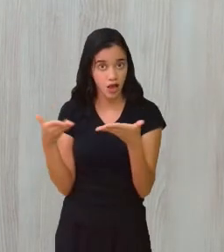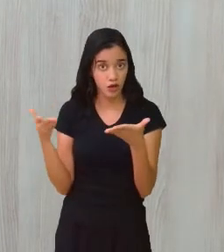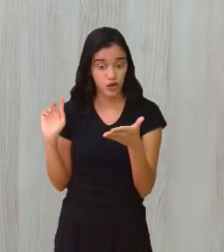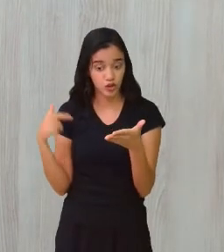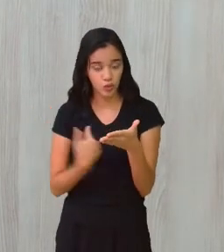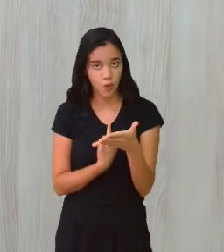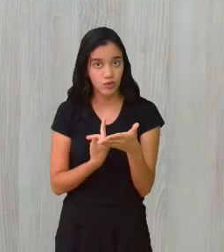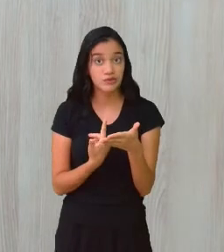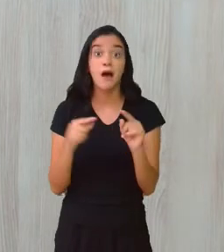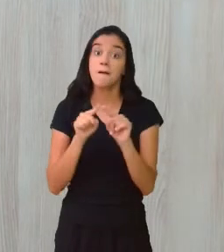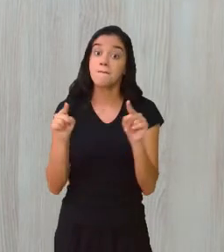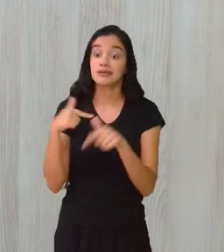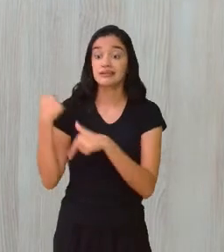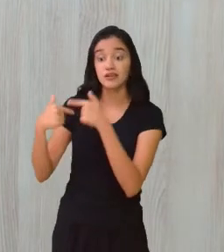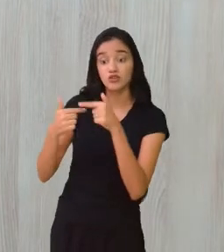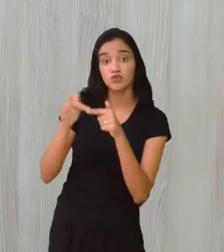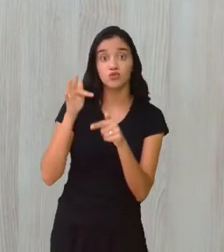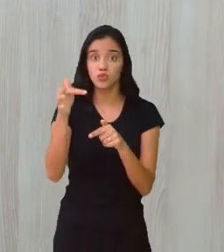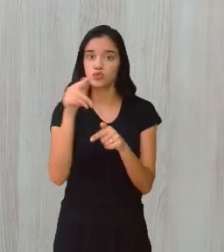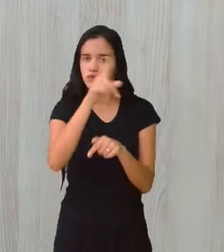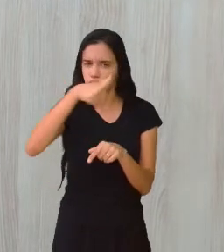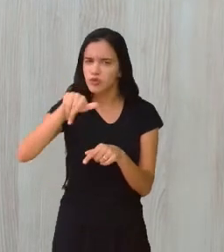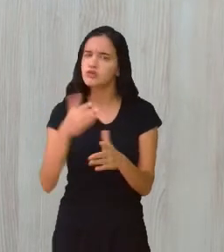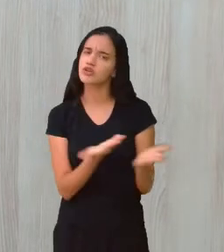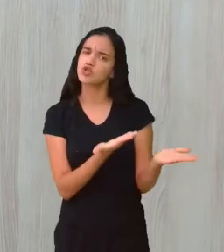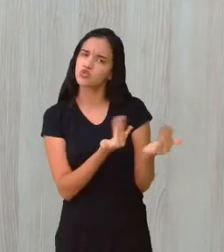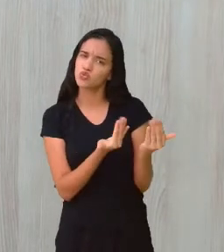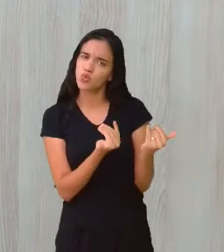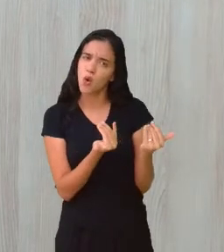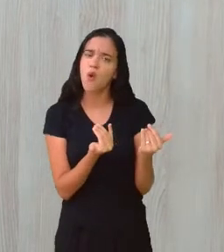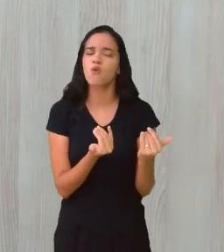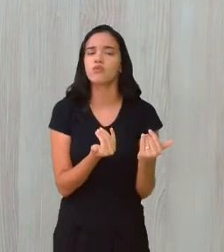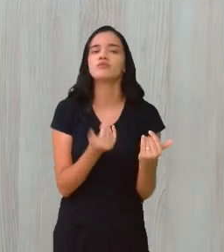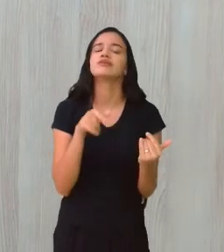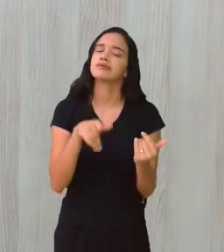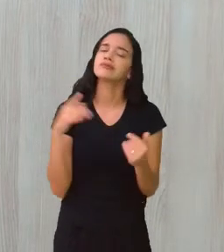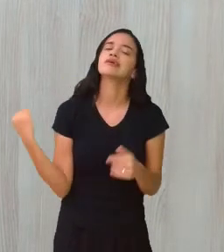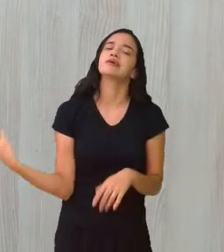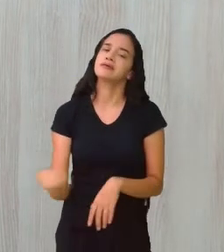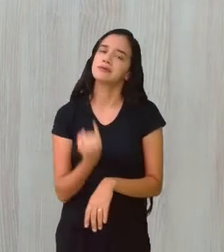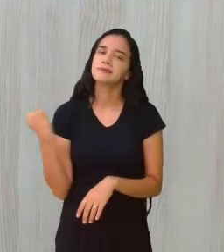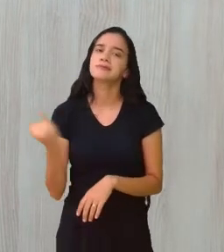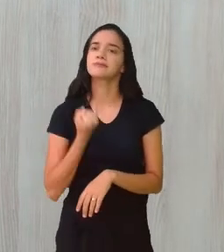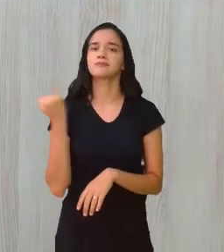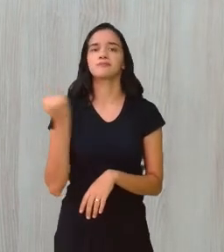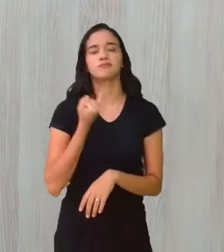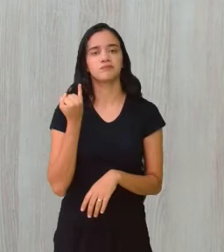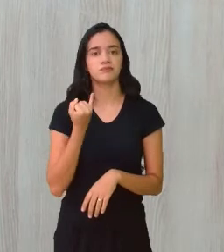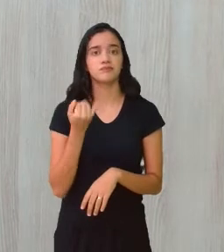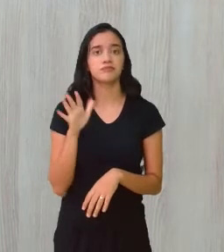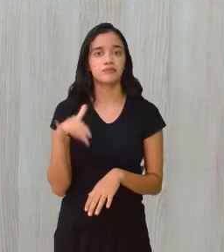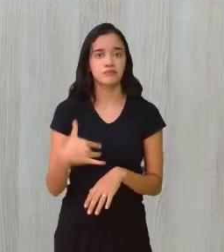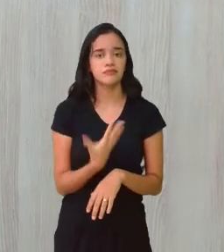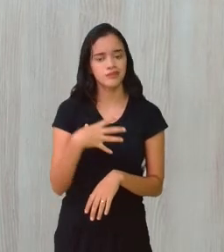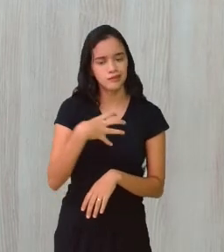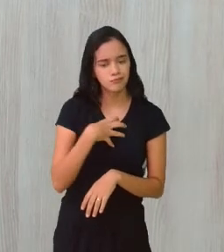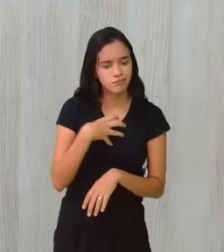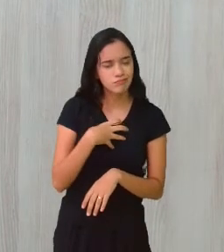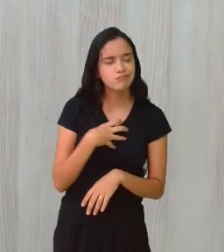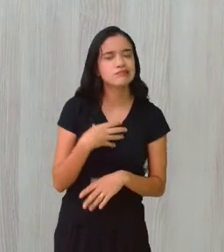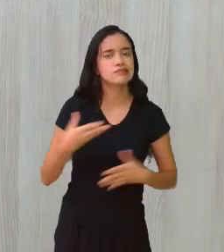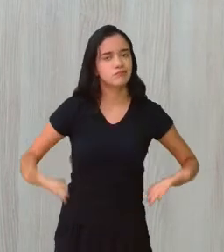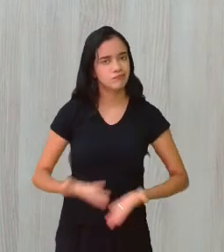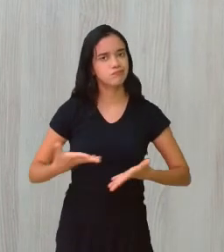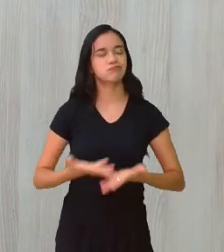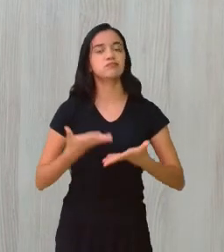nossa, como as futuras. E vocês, né, enquanto jovens, adolescentes, é importante, né, estar se mobilizando, se engajando